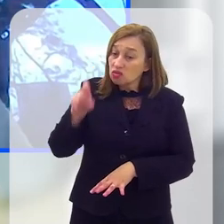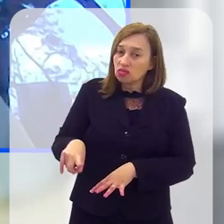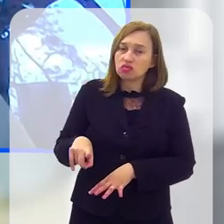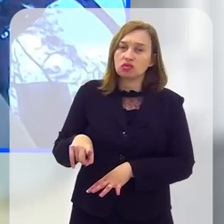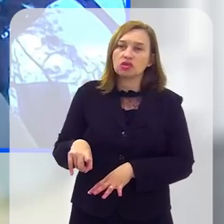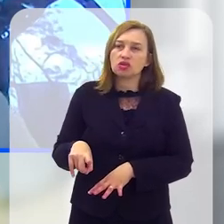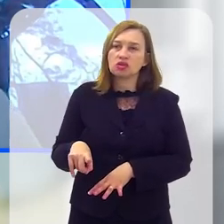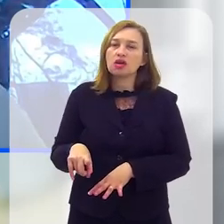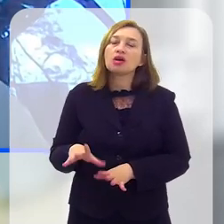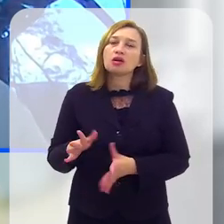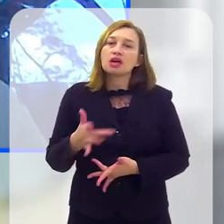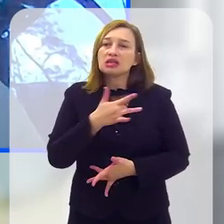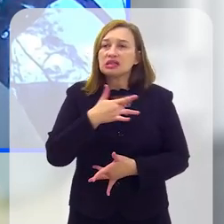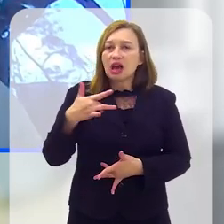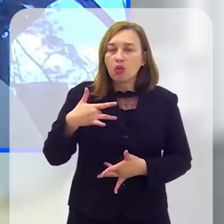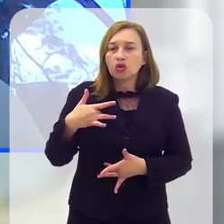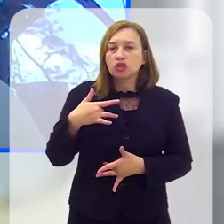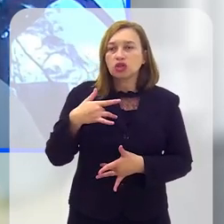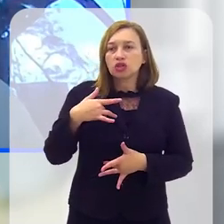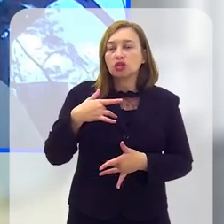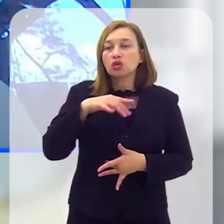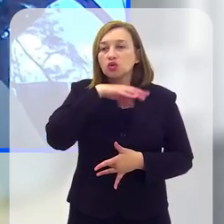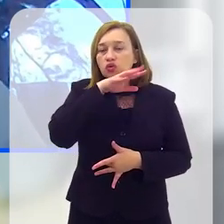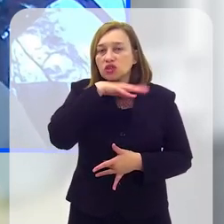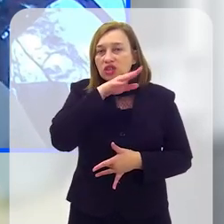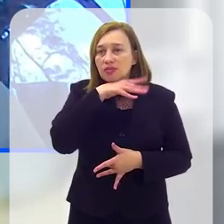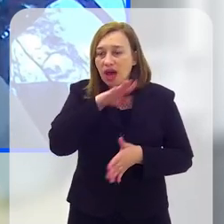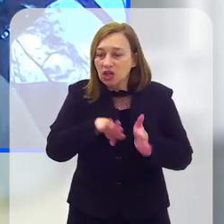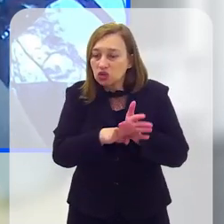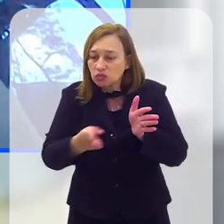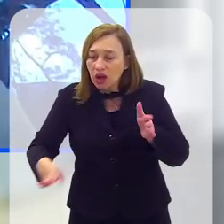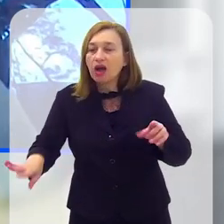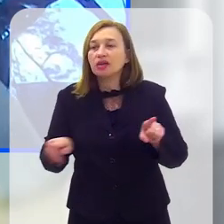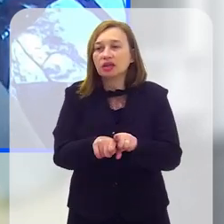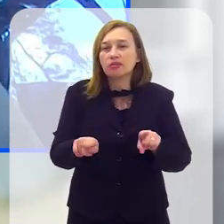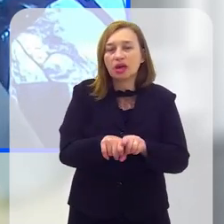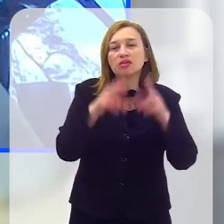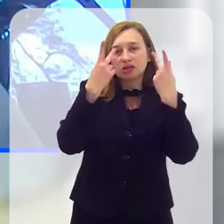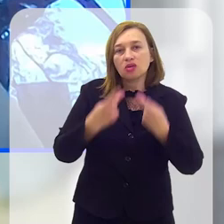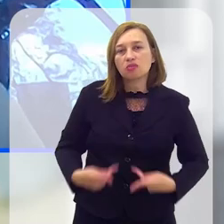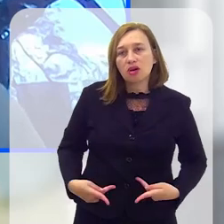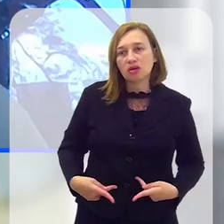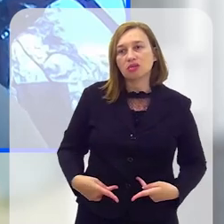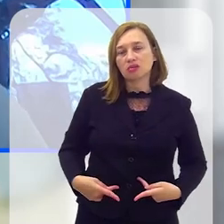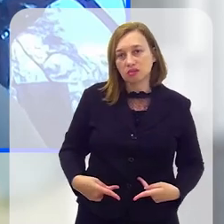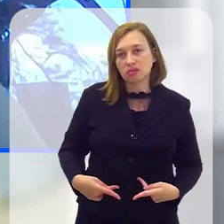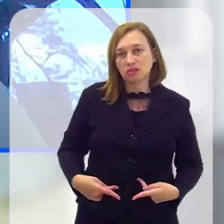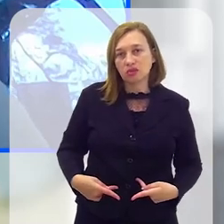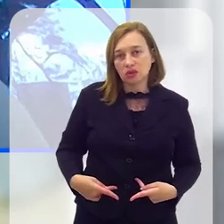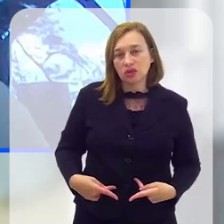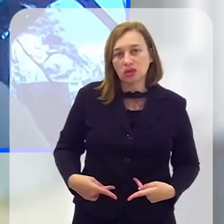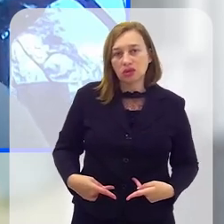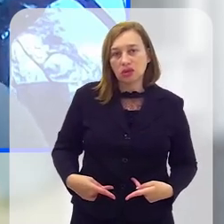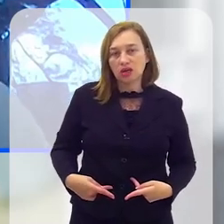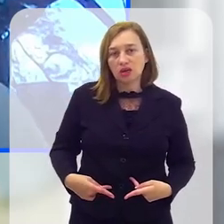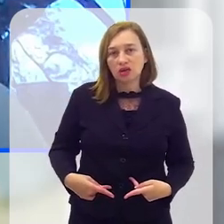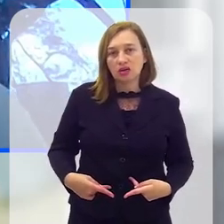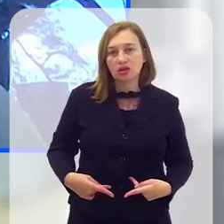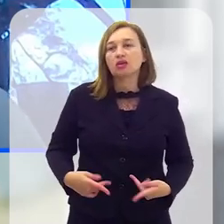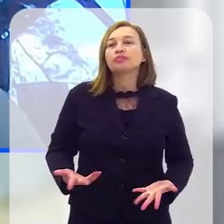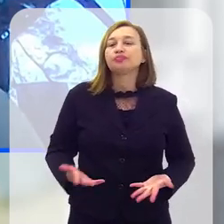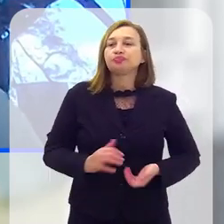tanto da vida marinha, né, da vida aquática, como dos seres humanos, que possam se alimentar